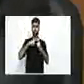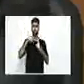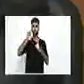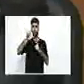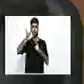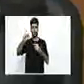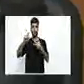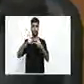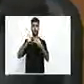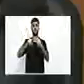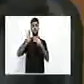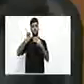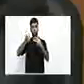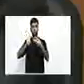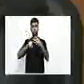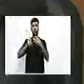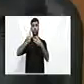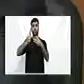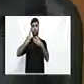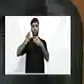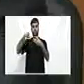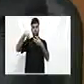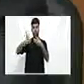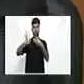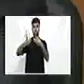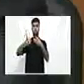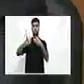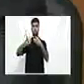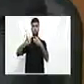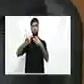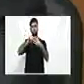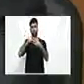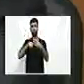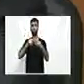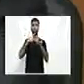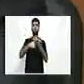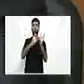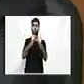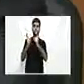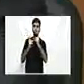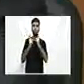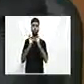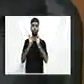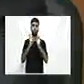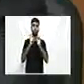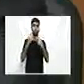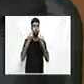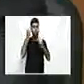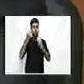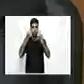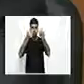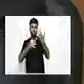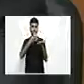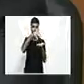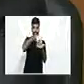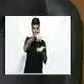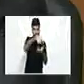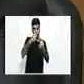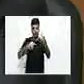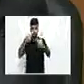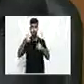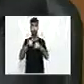Elias tot DJ Ron eh reunindo com as entidades nessa casa para poder prestar